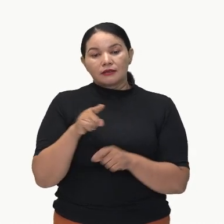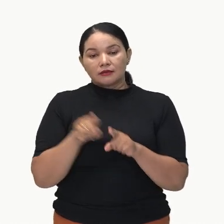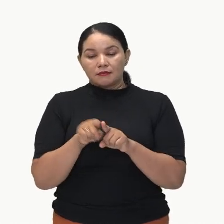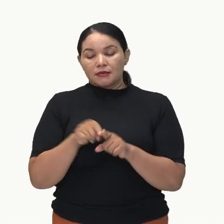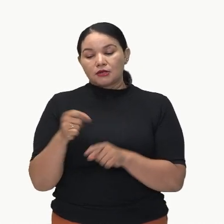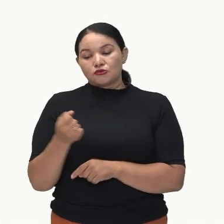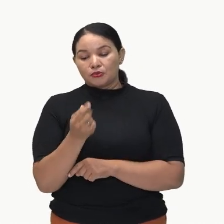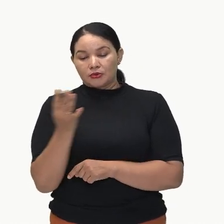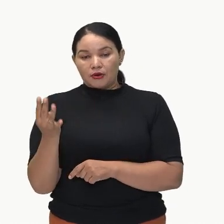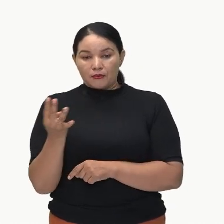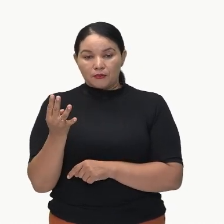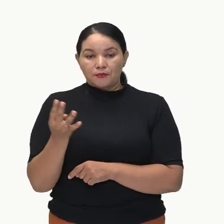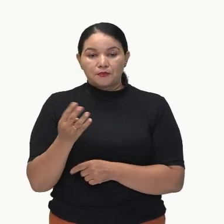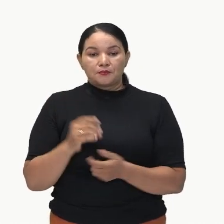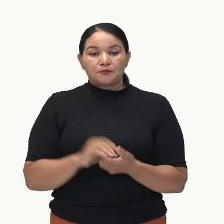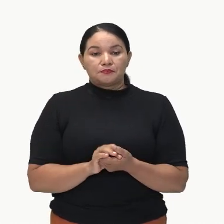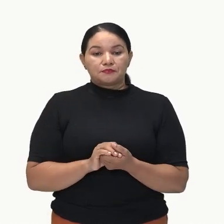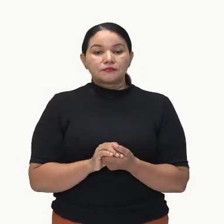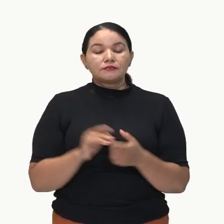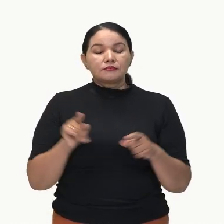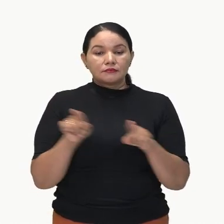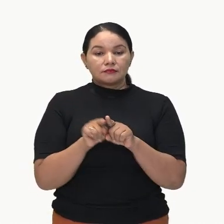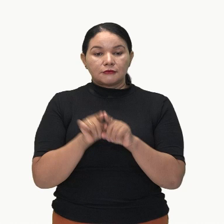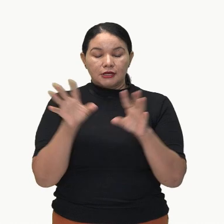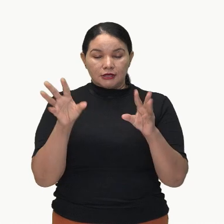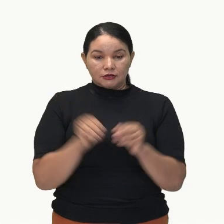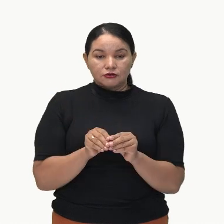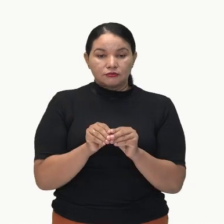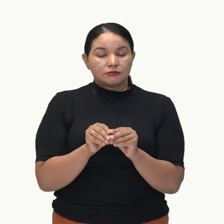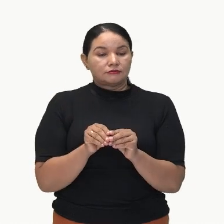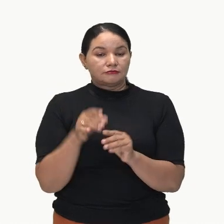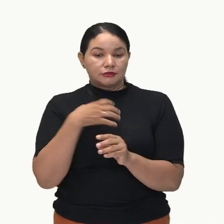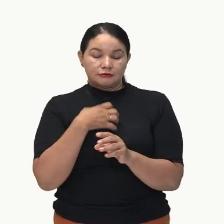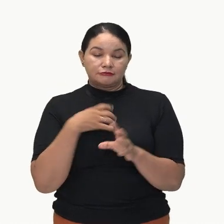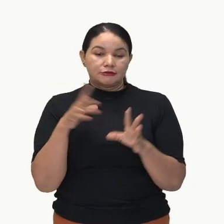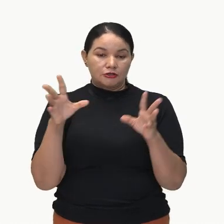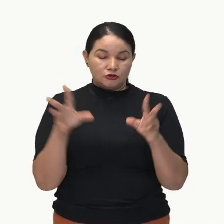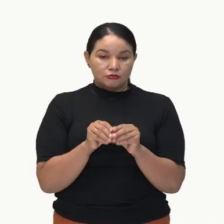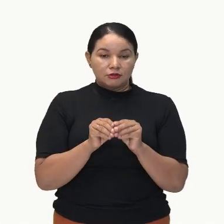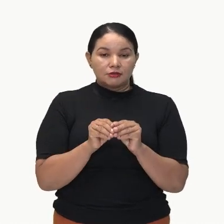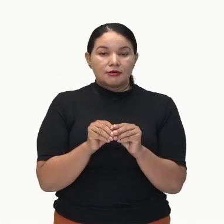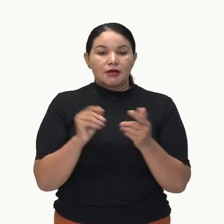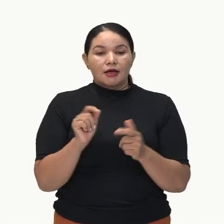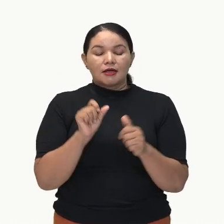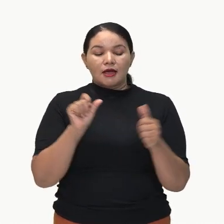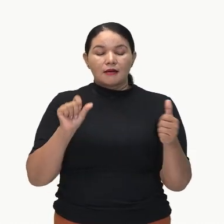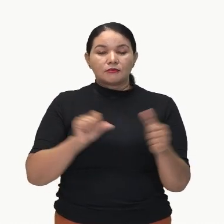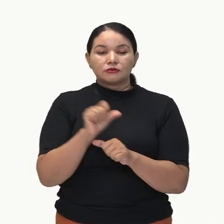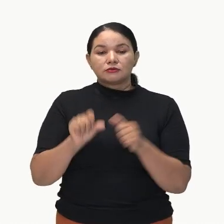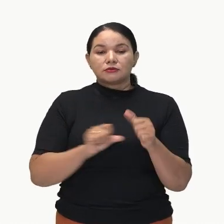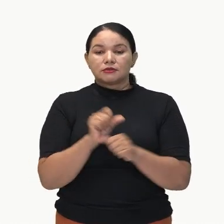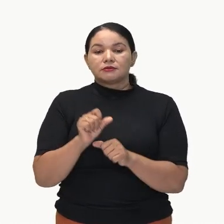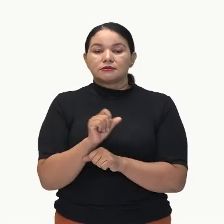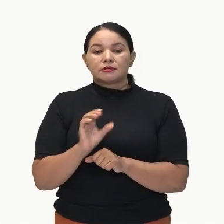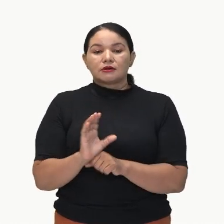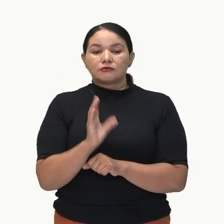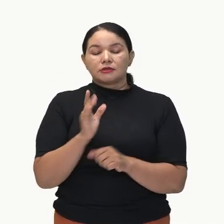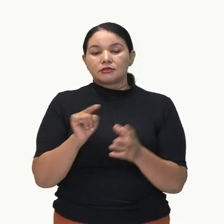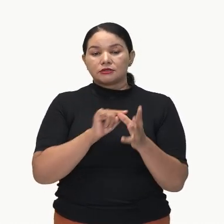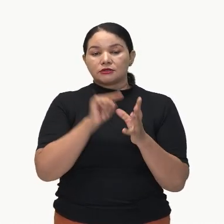Então, aqui, de forma resumida, essas irregularidades no câmbio de vocal, elas vão se